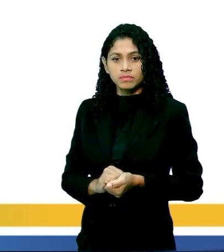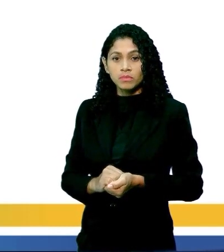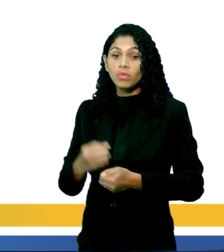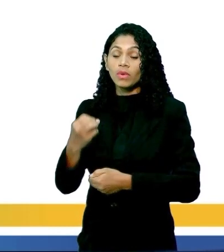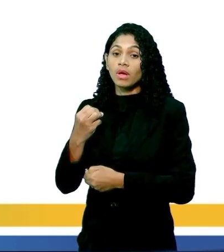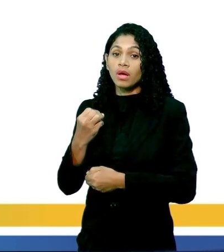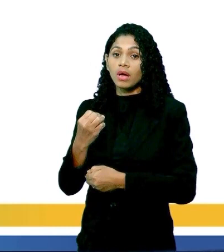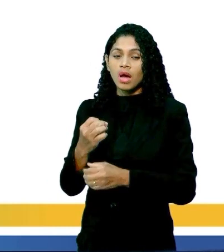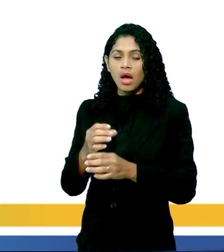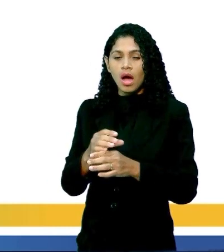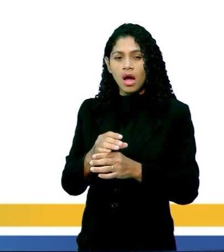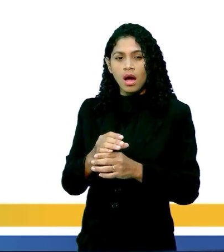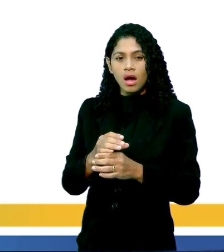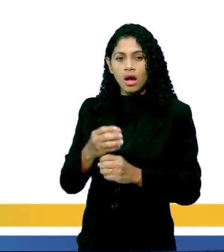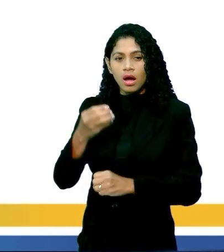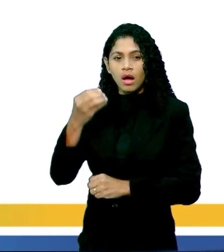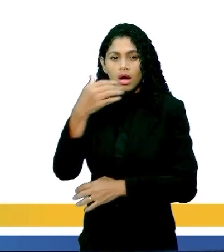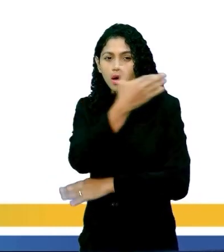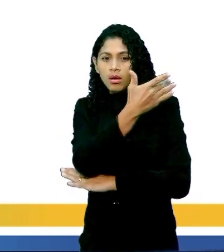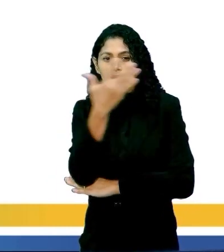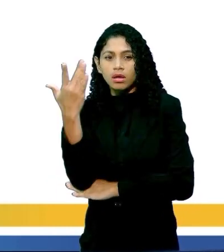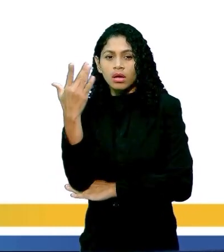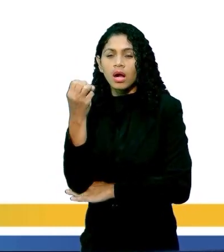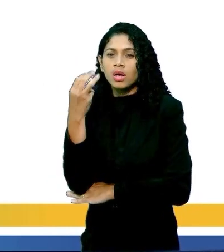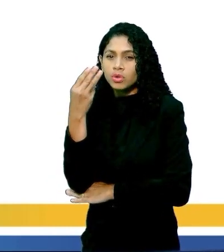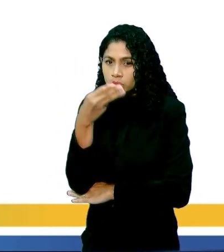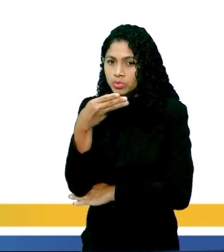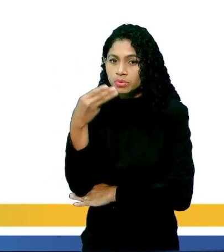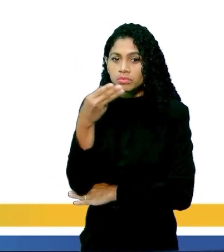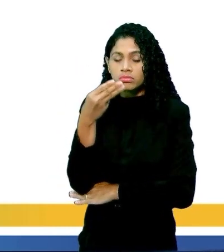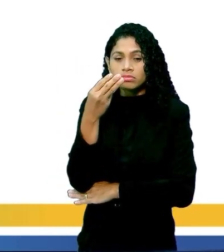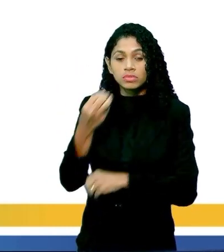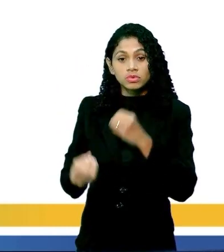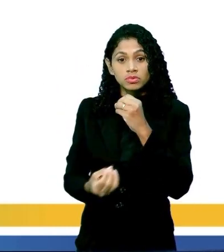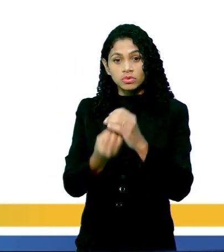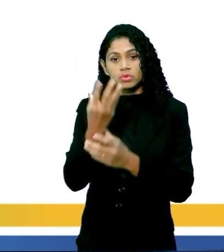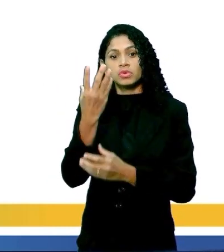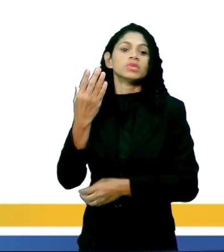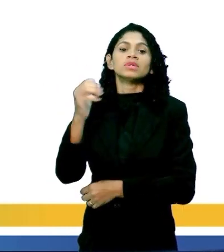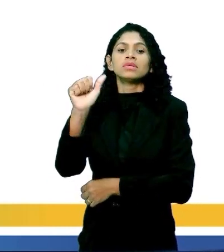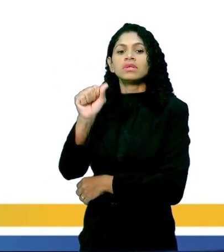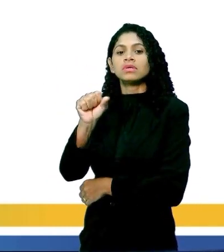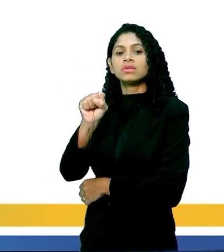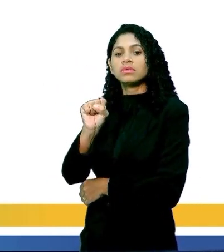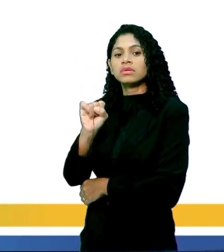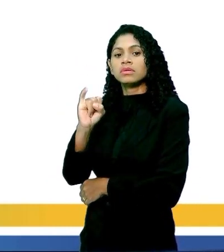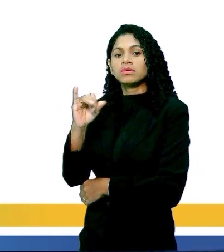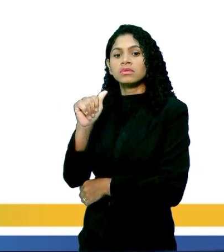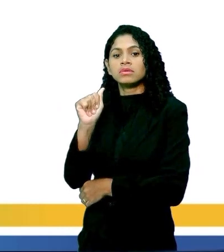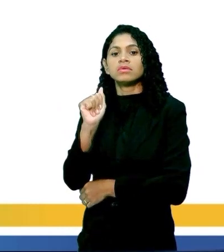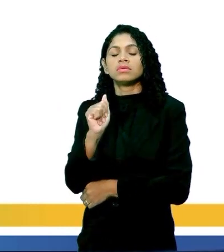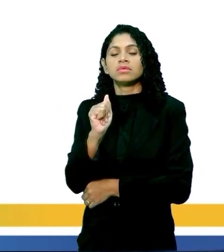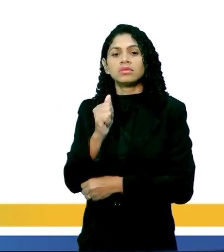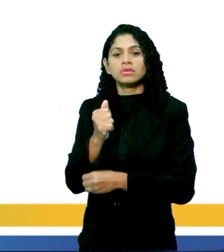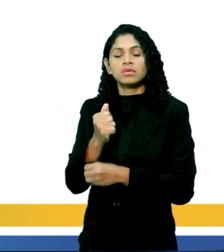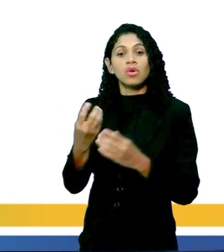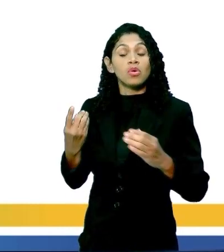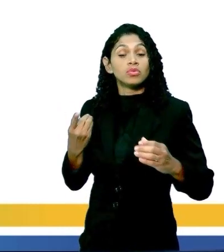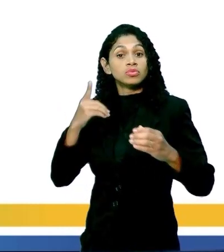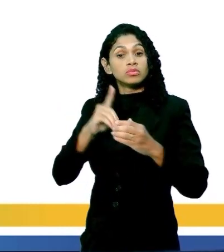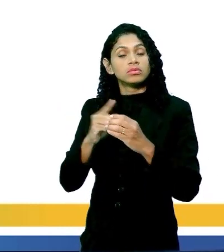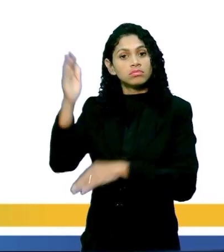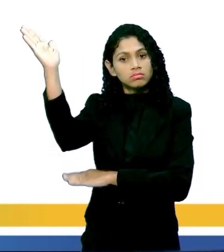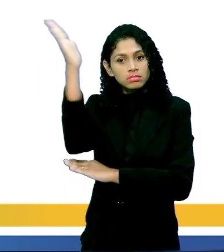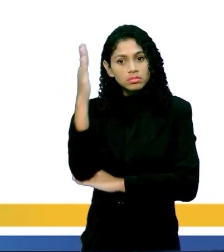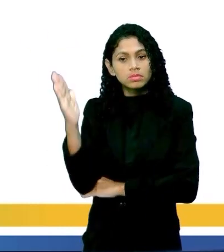título. Originária da Ásia, a cana-de-açúcar foi introduzida no Brasil pelos colonizadores portugueses